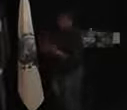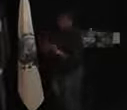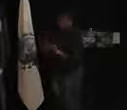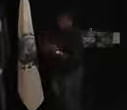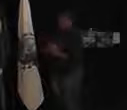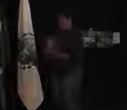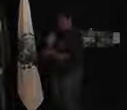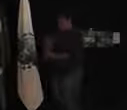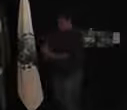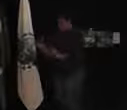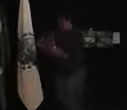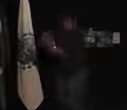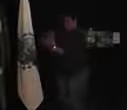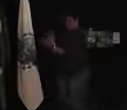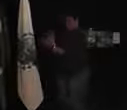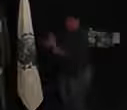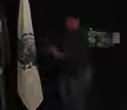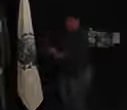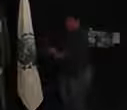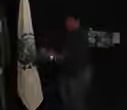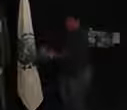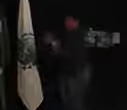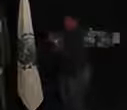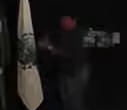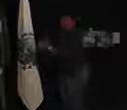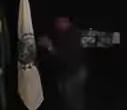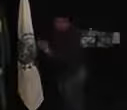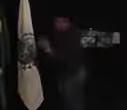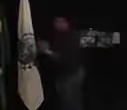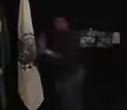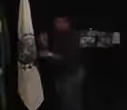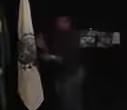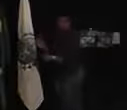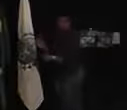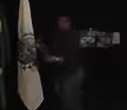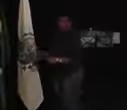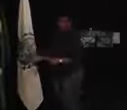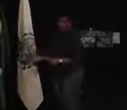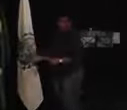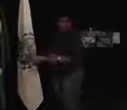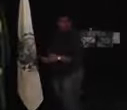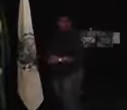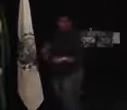coleguinhas. Então a gente precisa também ter cuidado com isso.